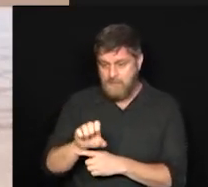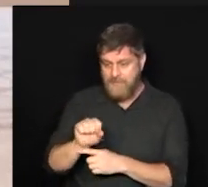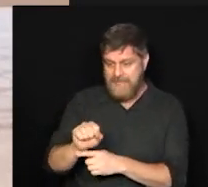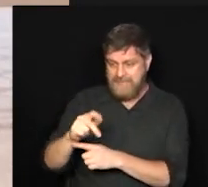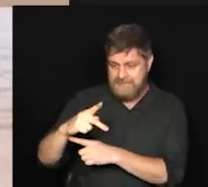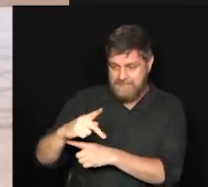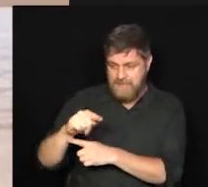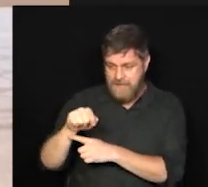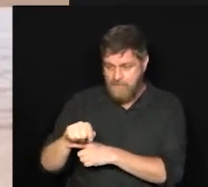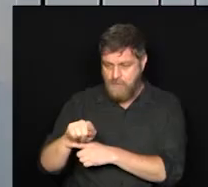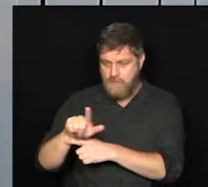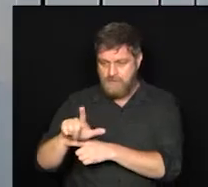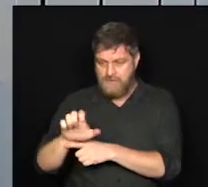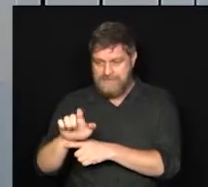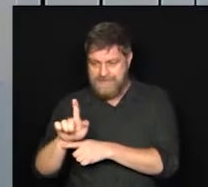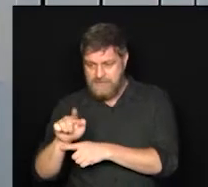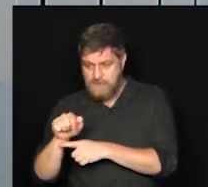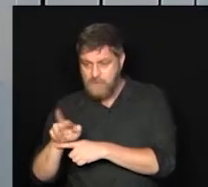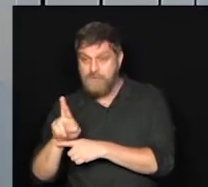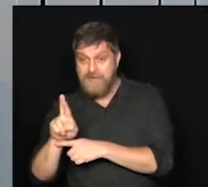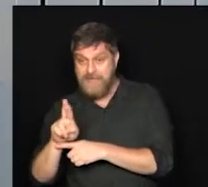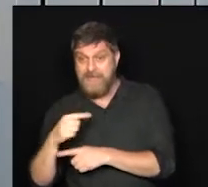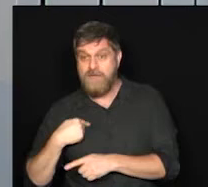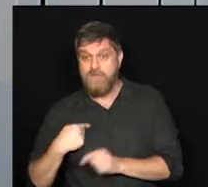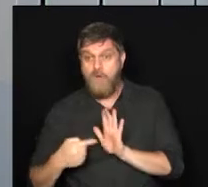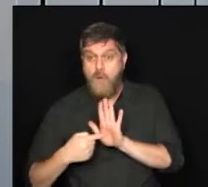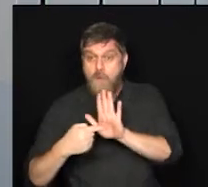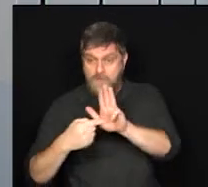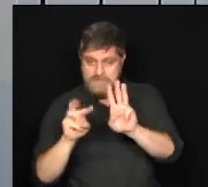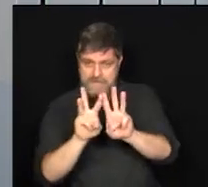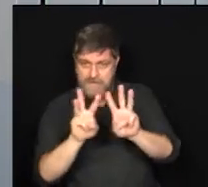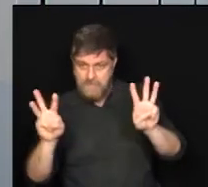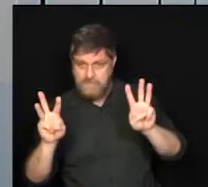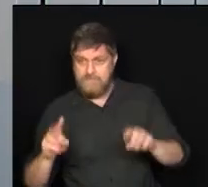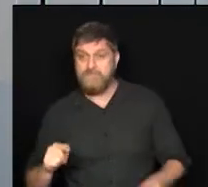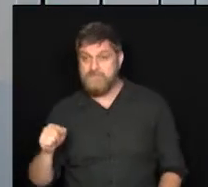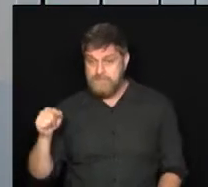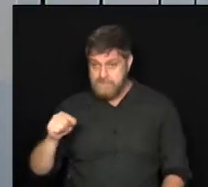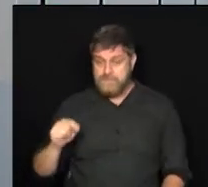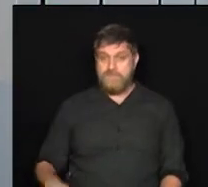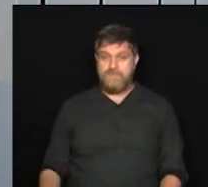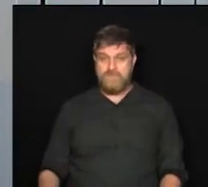campinas.sp.leg.br. E eu vou mostrar agora, então, Mina, o site da Câmara, o